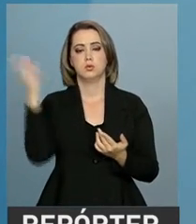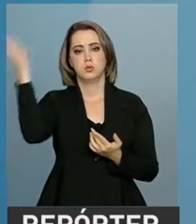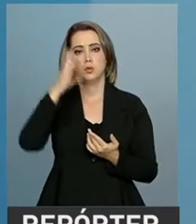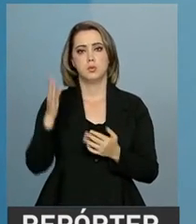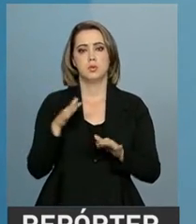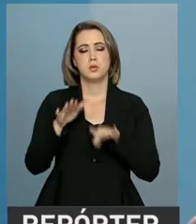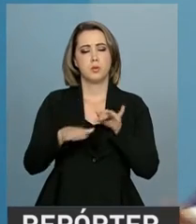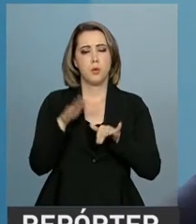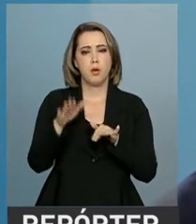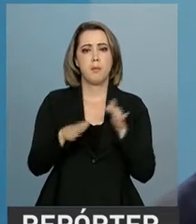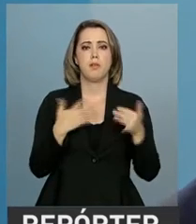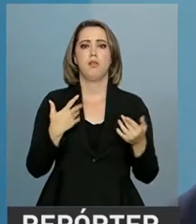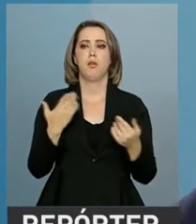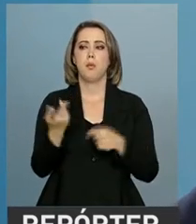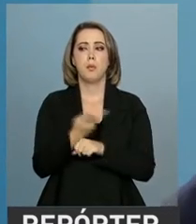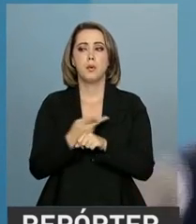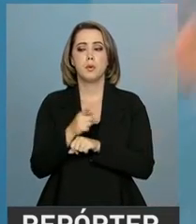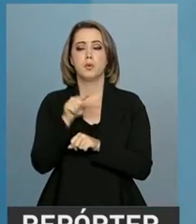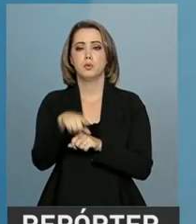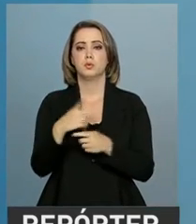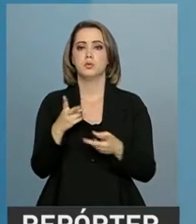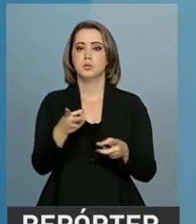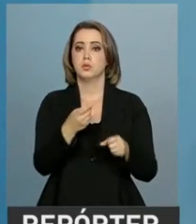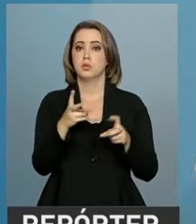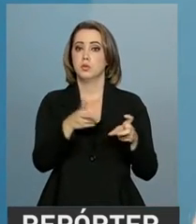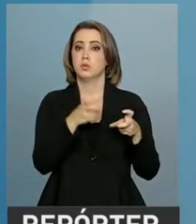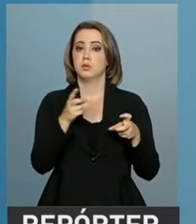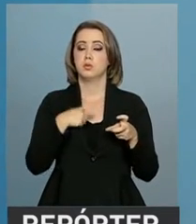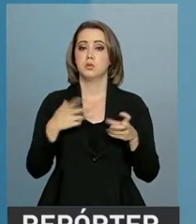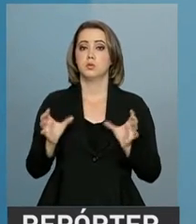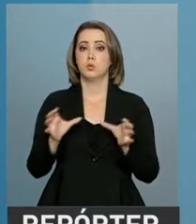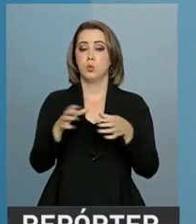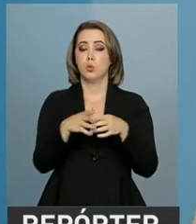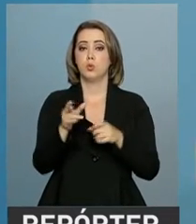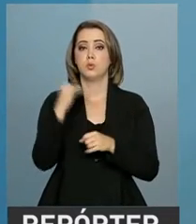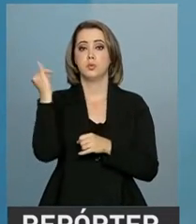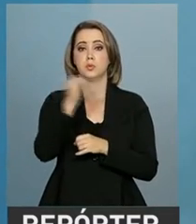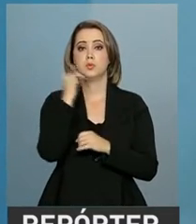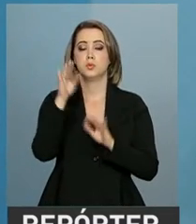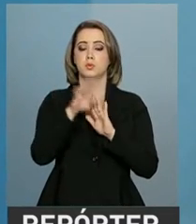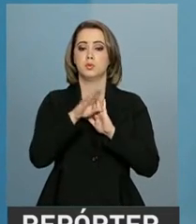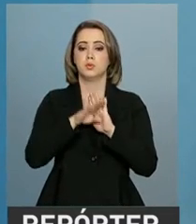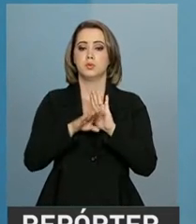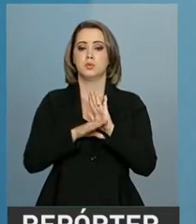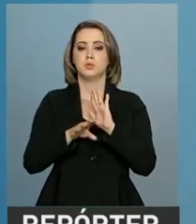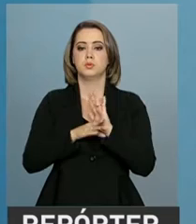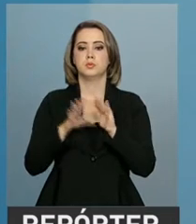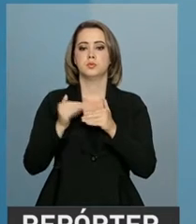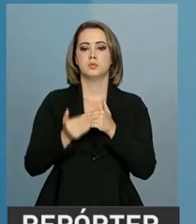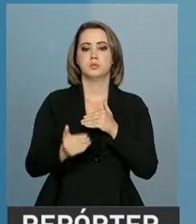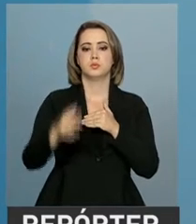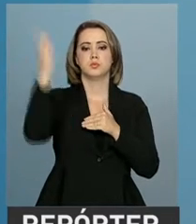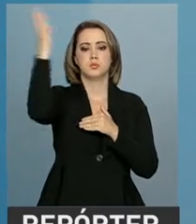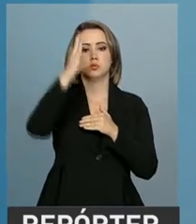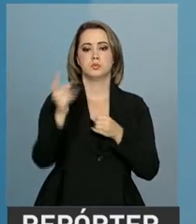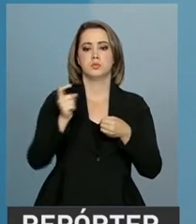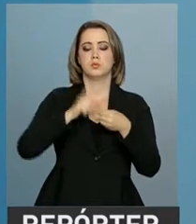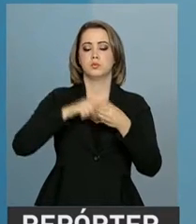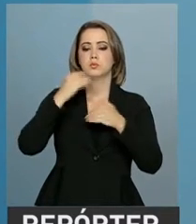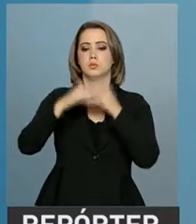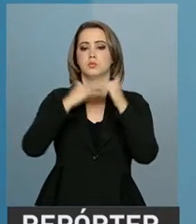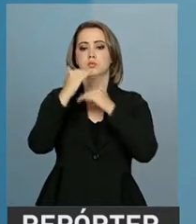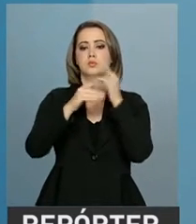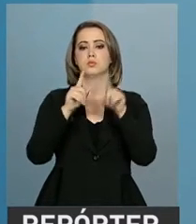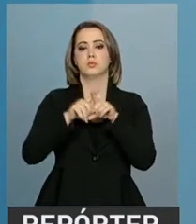da caminhada na expectativa e que isso faça parte de um conjunto importante medida para que o brasil não só volte a crescer